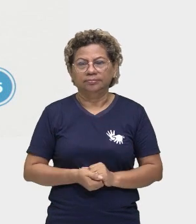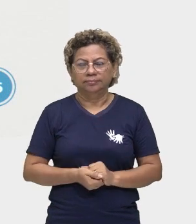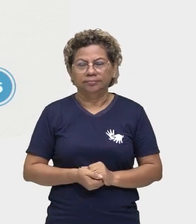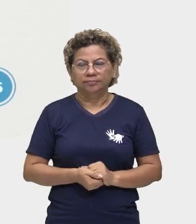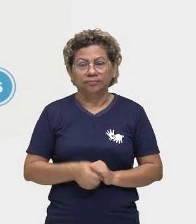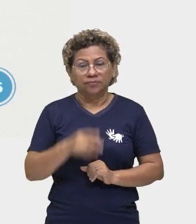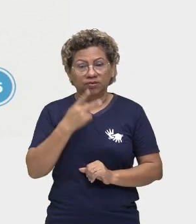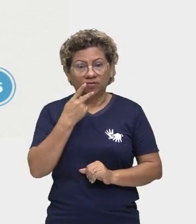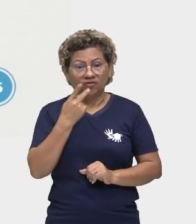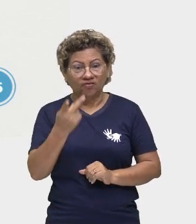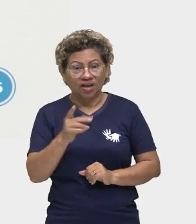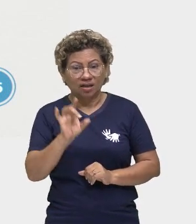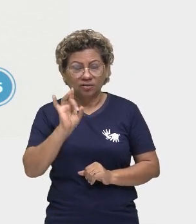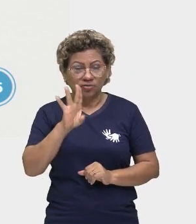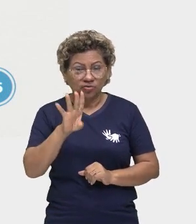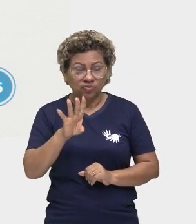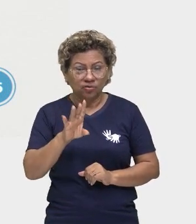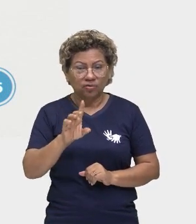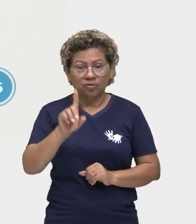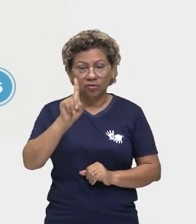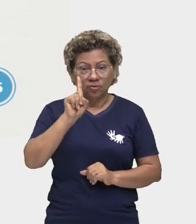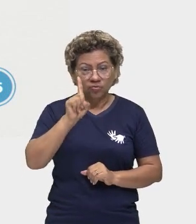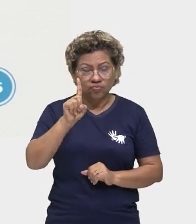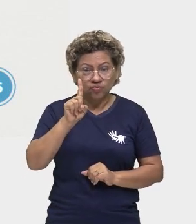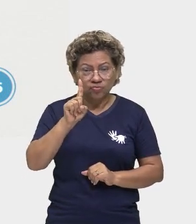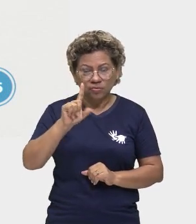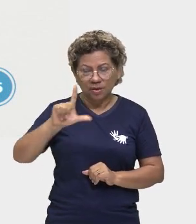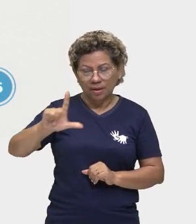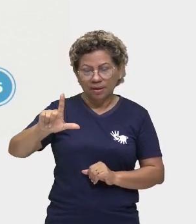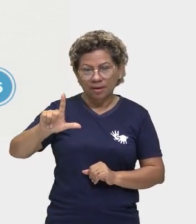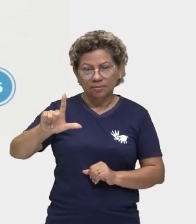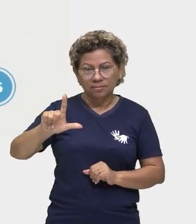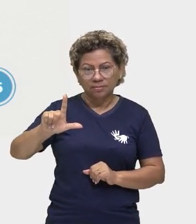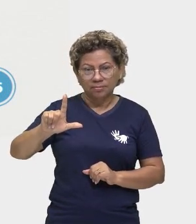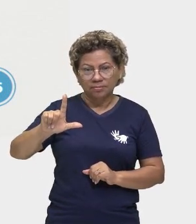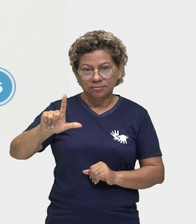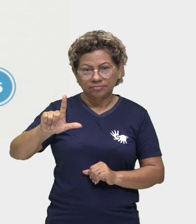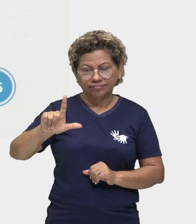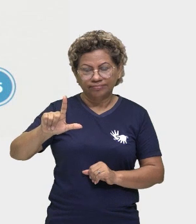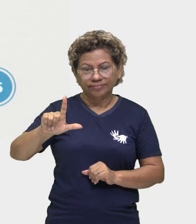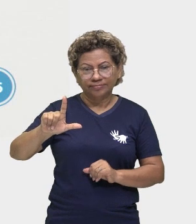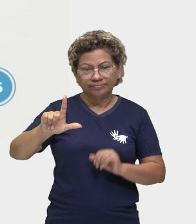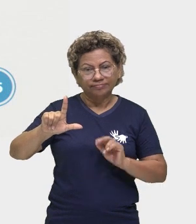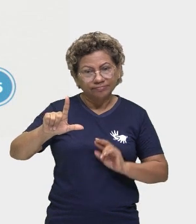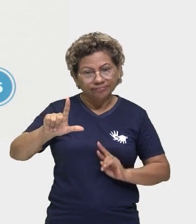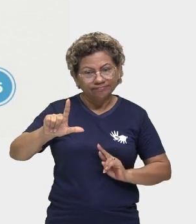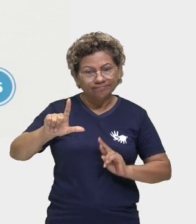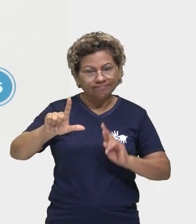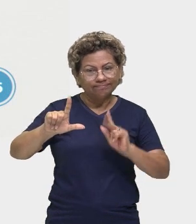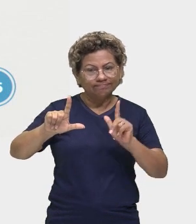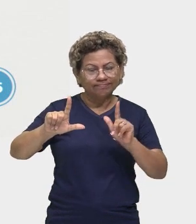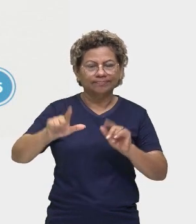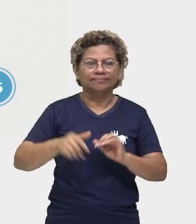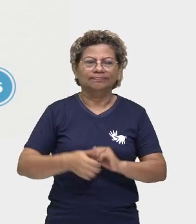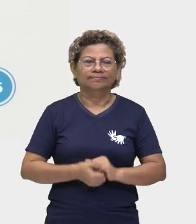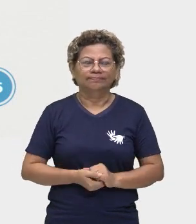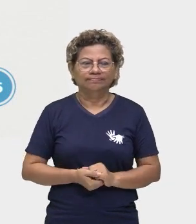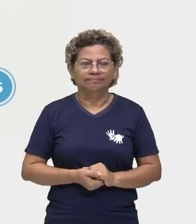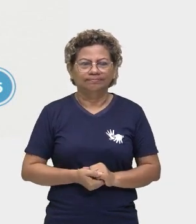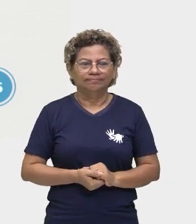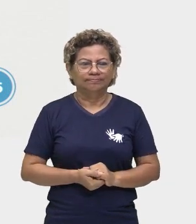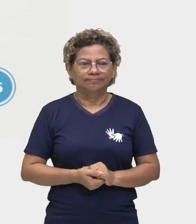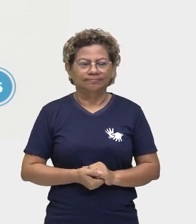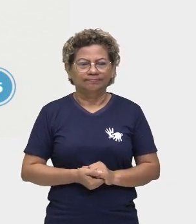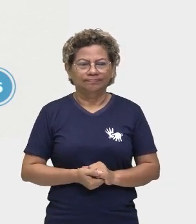eu falo que apenas o lado tem que ser igual, eu dou margem para que os ângulos não sejam iguais. E